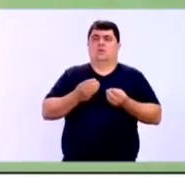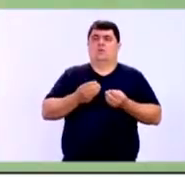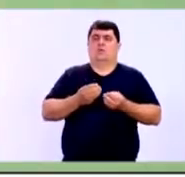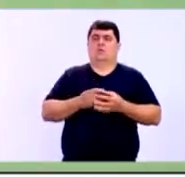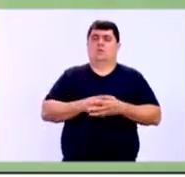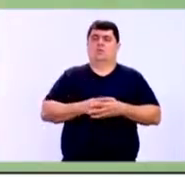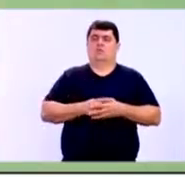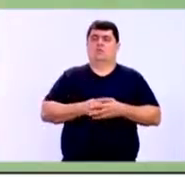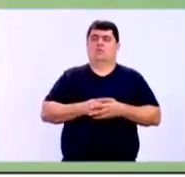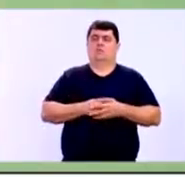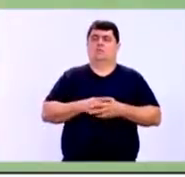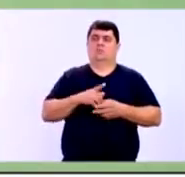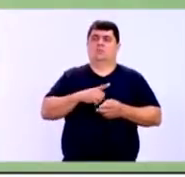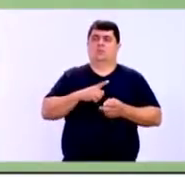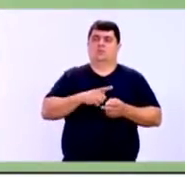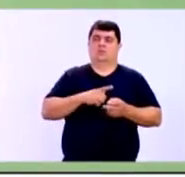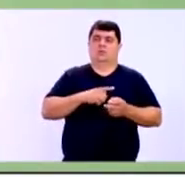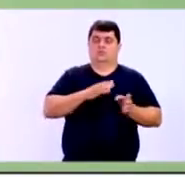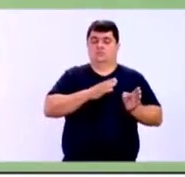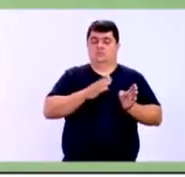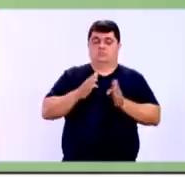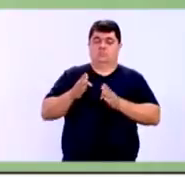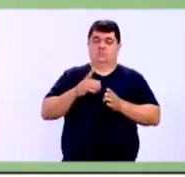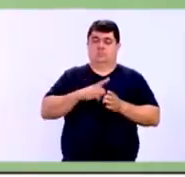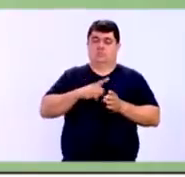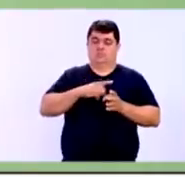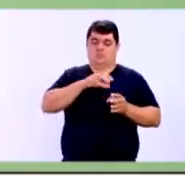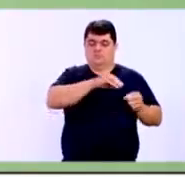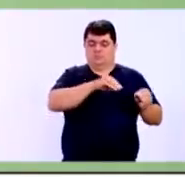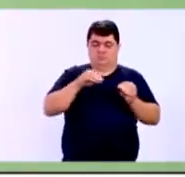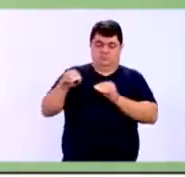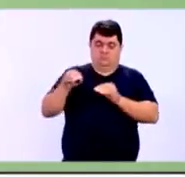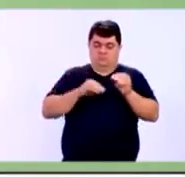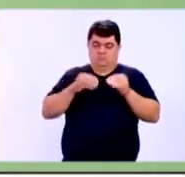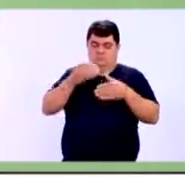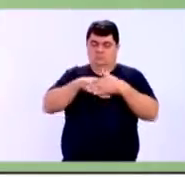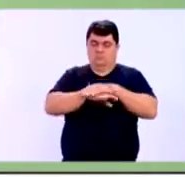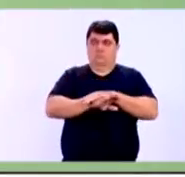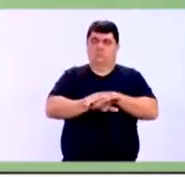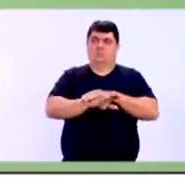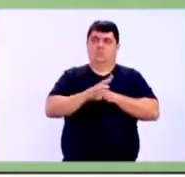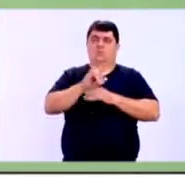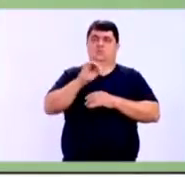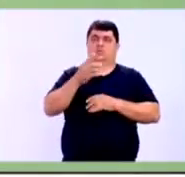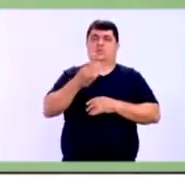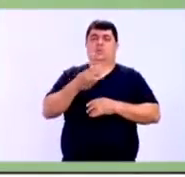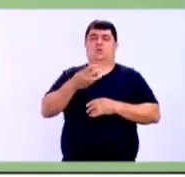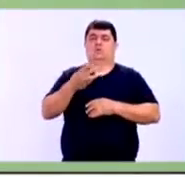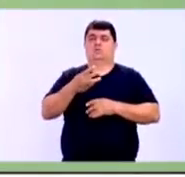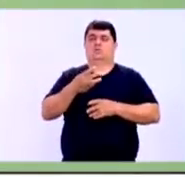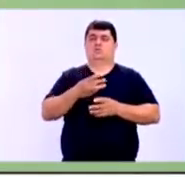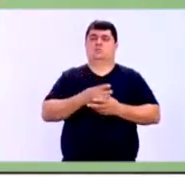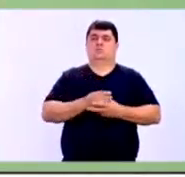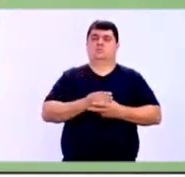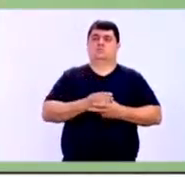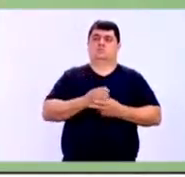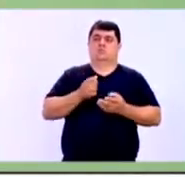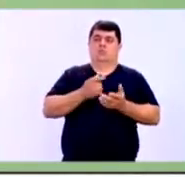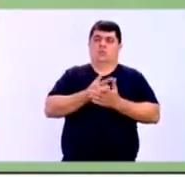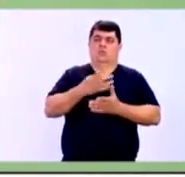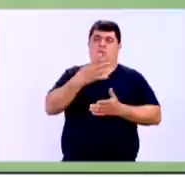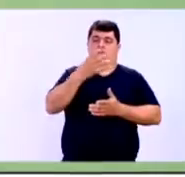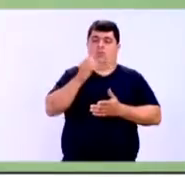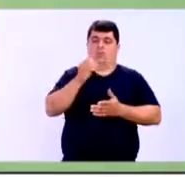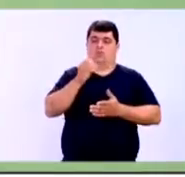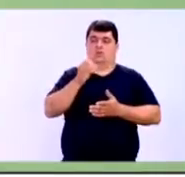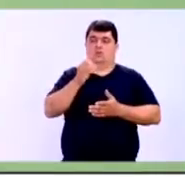aconteceu? Ela teve transação, ou seja, teve movimentação no seu estoque. No dia 3, compra de